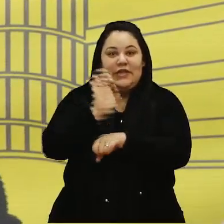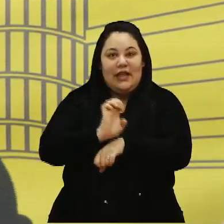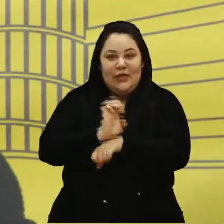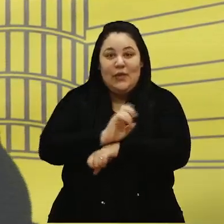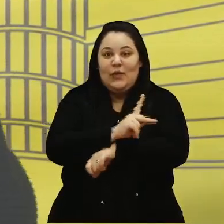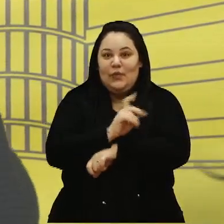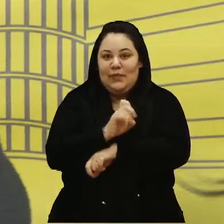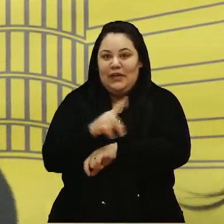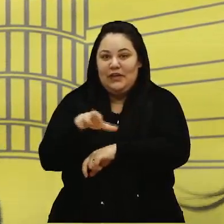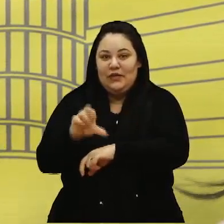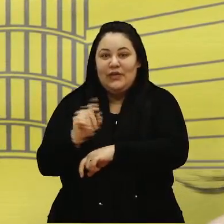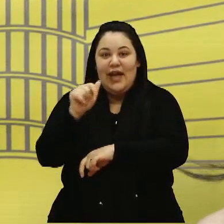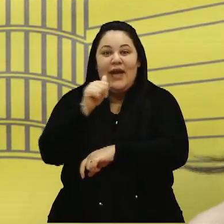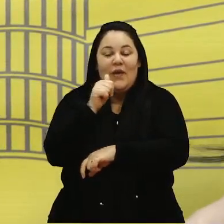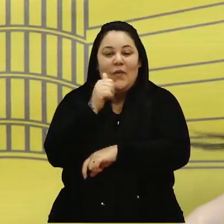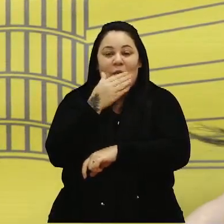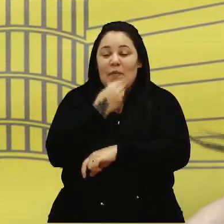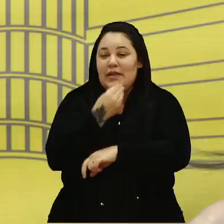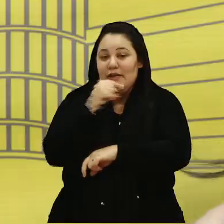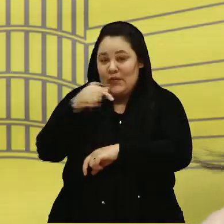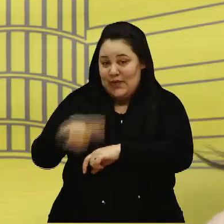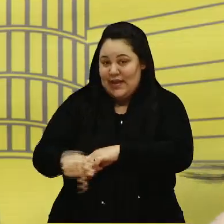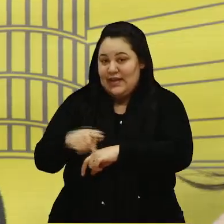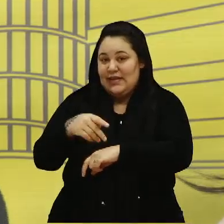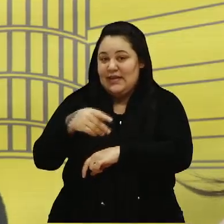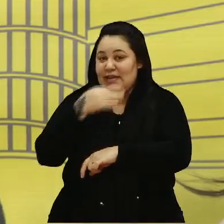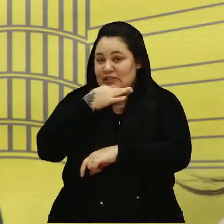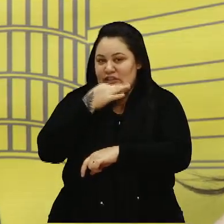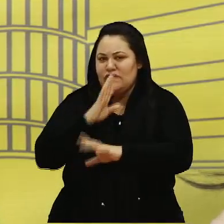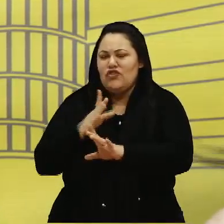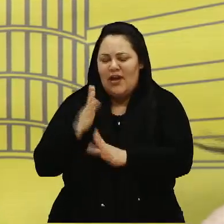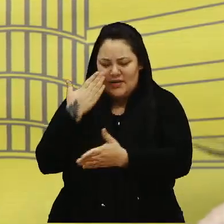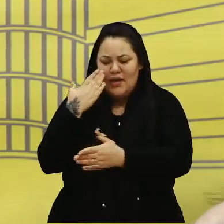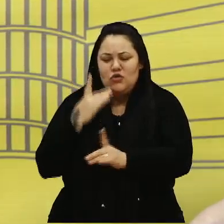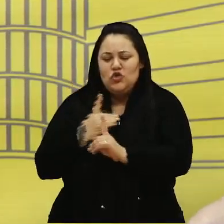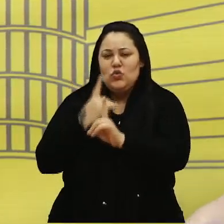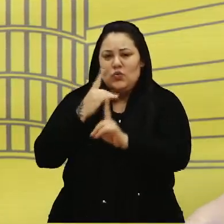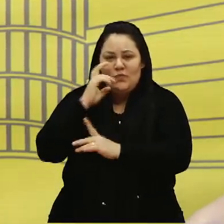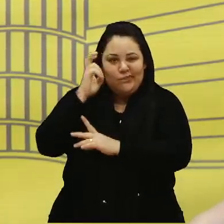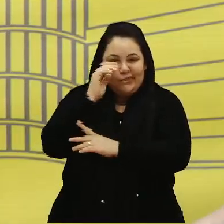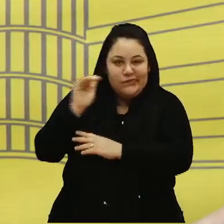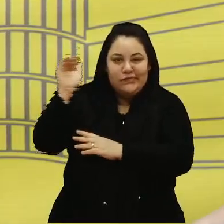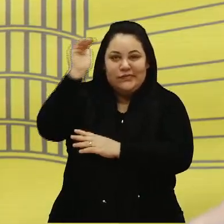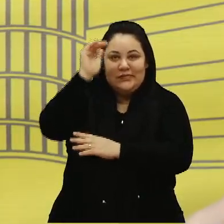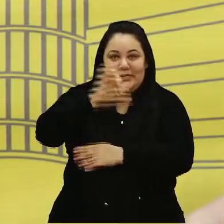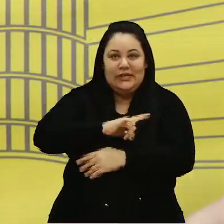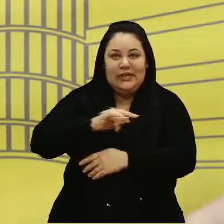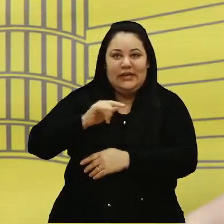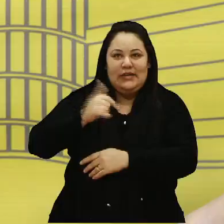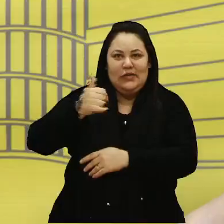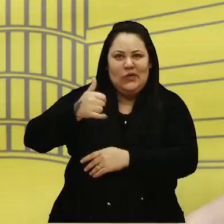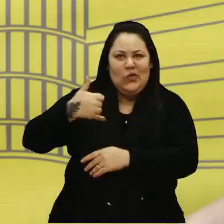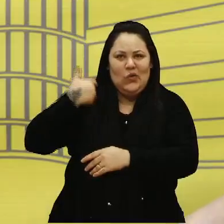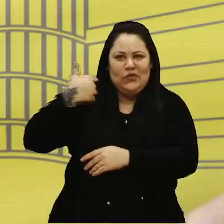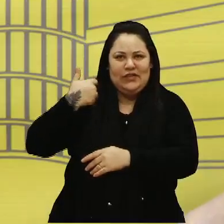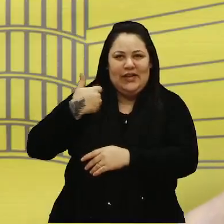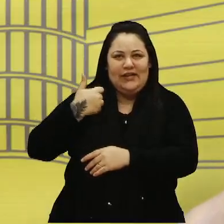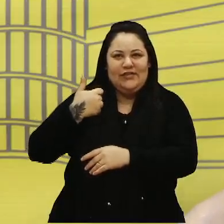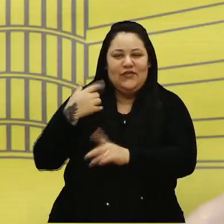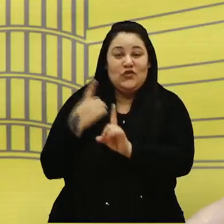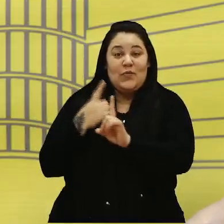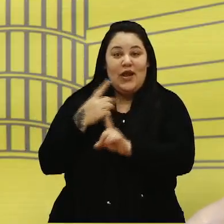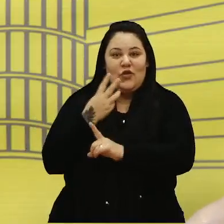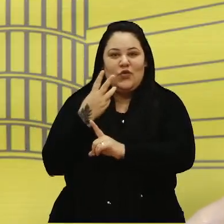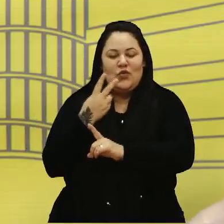Pedro Cuba, que é um menino aqui de Caxias, já identificado há bastante tempo. Bastante tempo. Ele tem 11 e foi identificado há 2, 3, mas enfim.